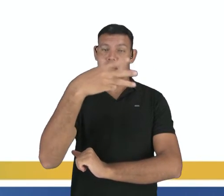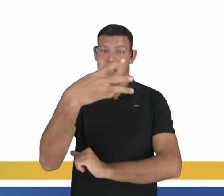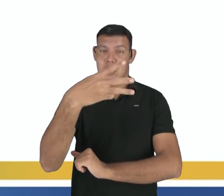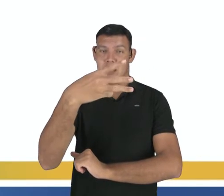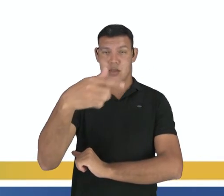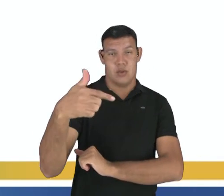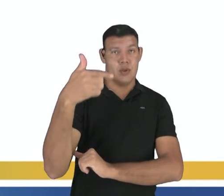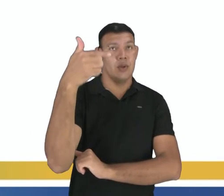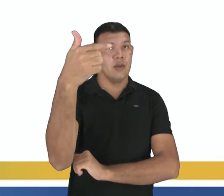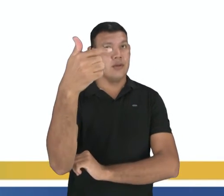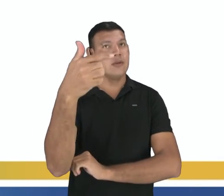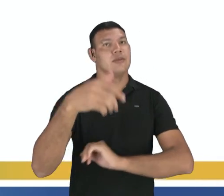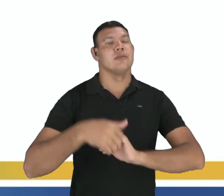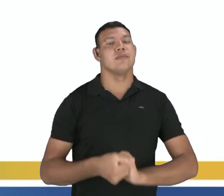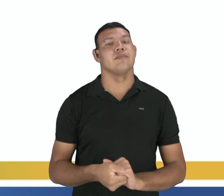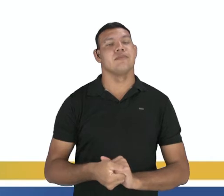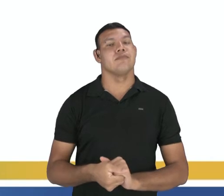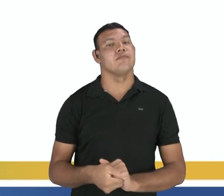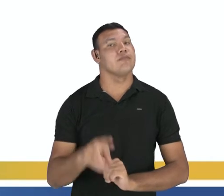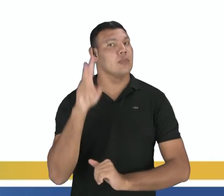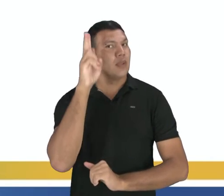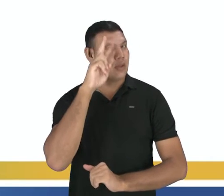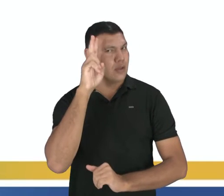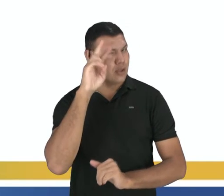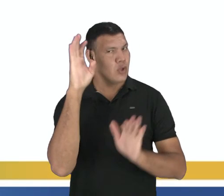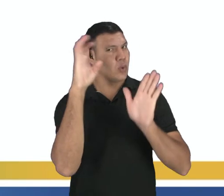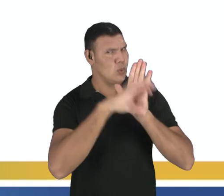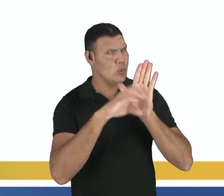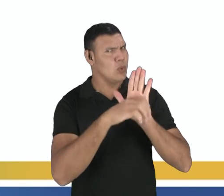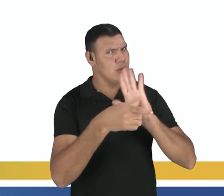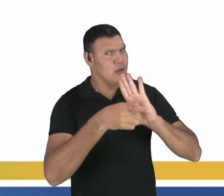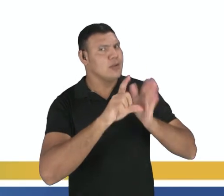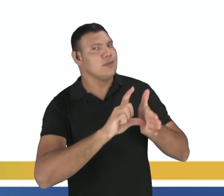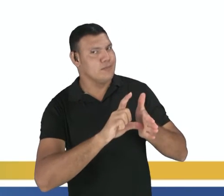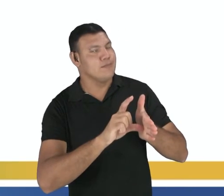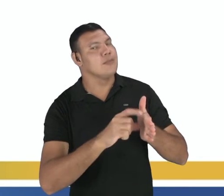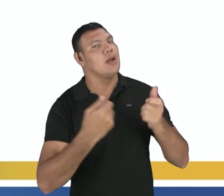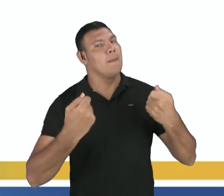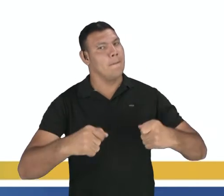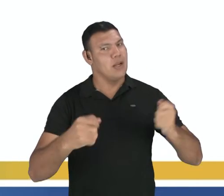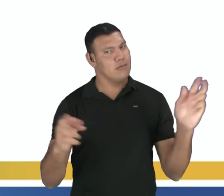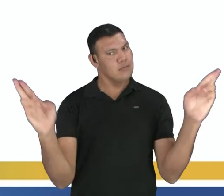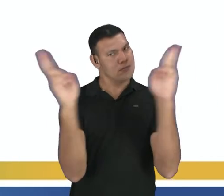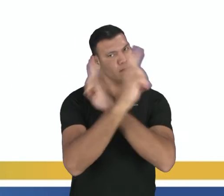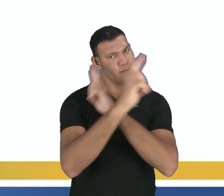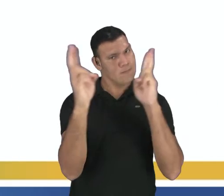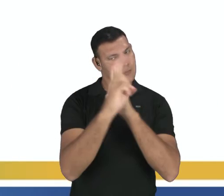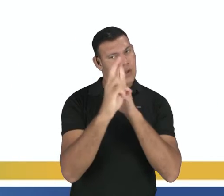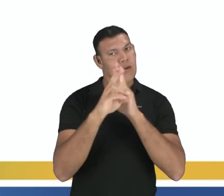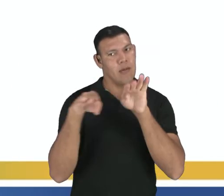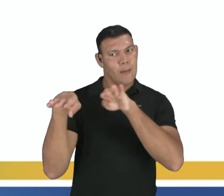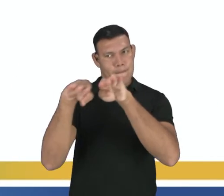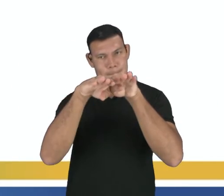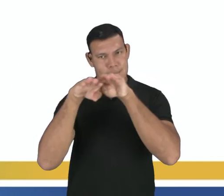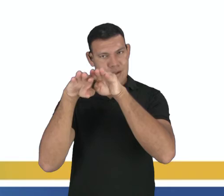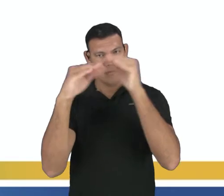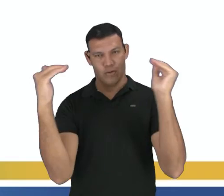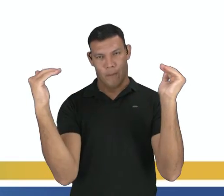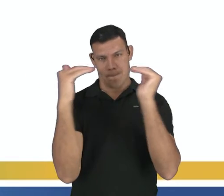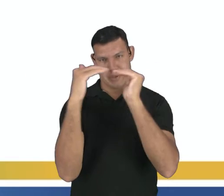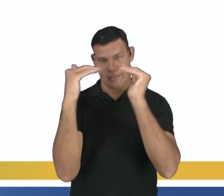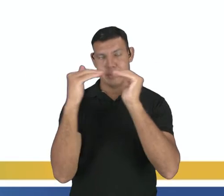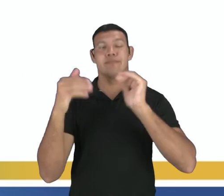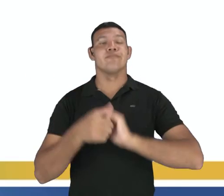a 3 elevado ao quadrado, lembrando da definição anterior que nós temos que ter a relação de igualdade, então nós